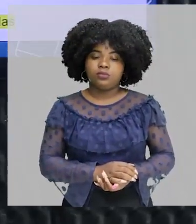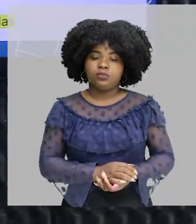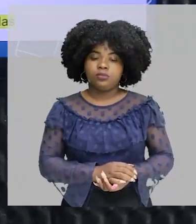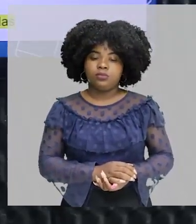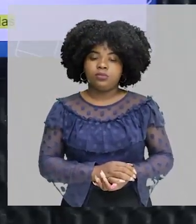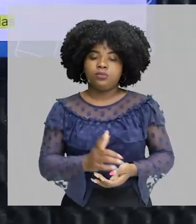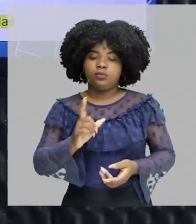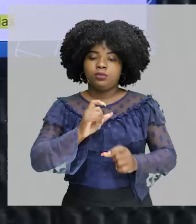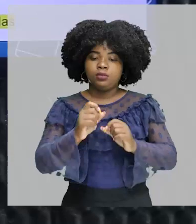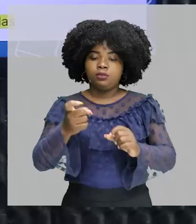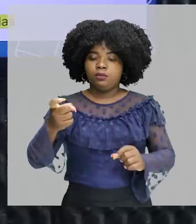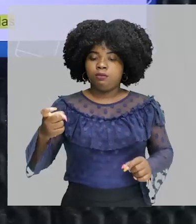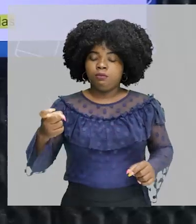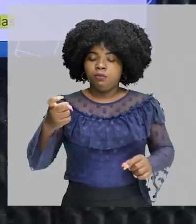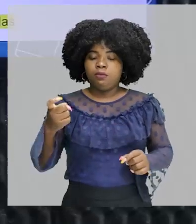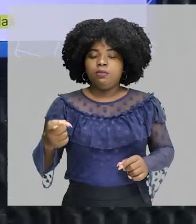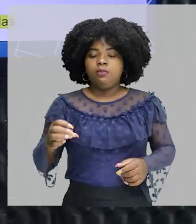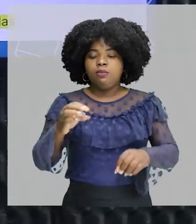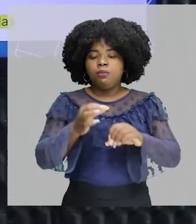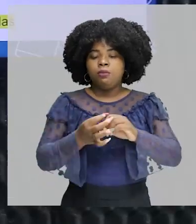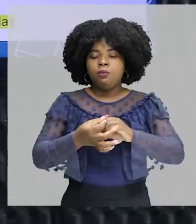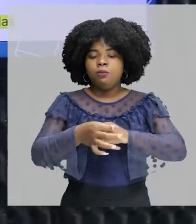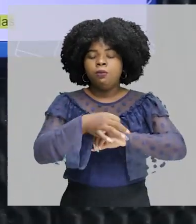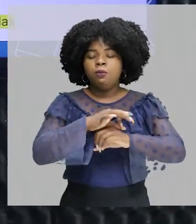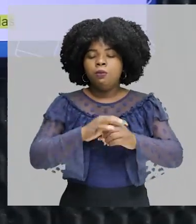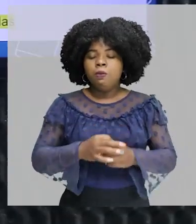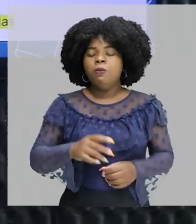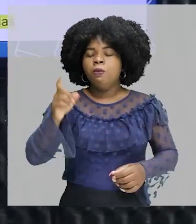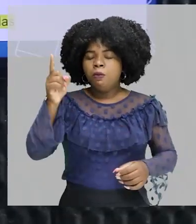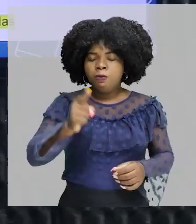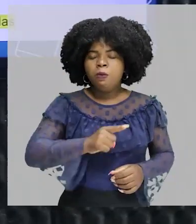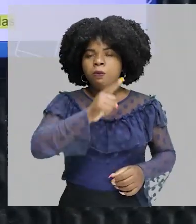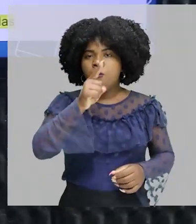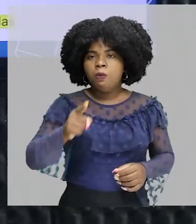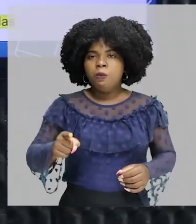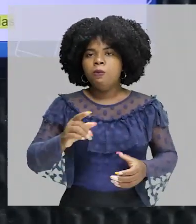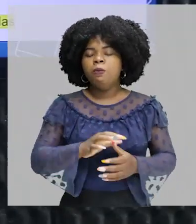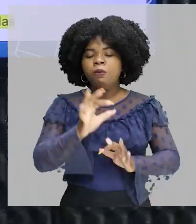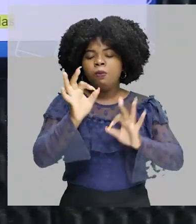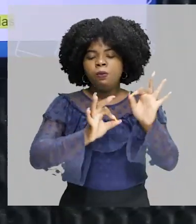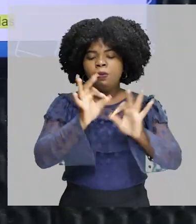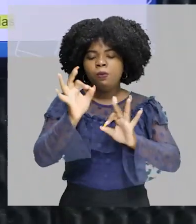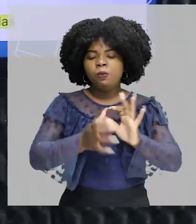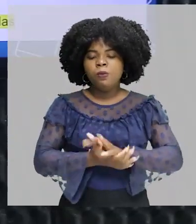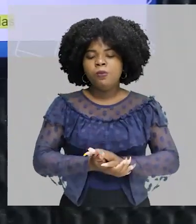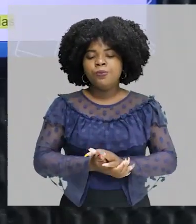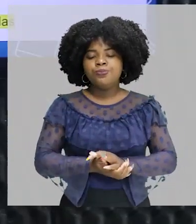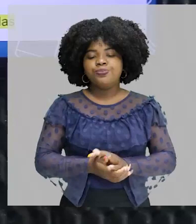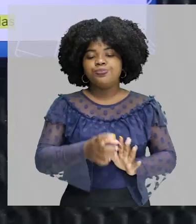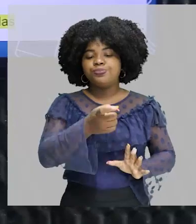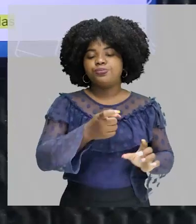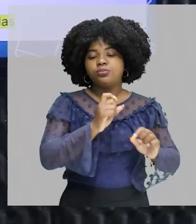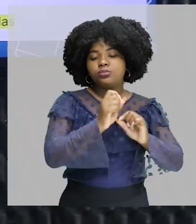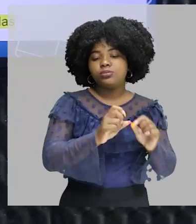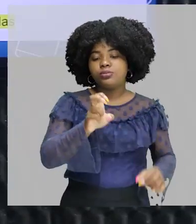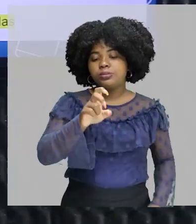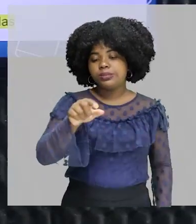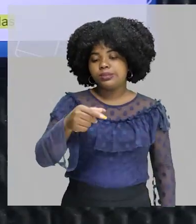Nós vamos ter X moléculas. Regra de 3 simples, montamos. Quem vai ser o